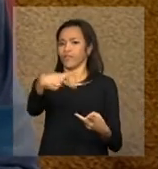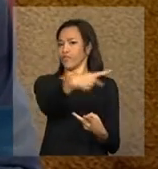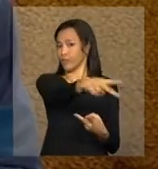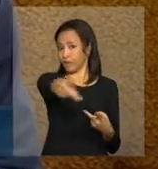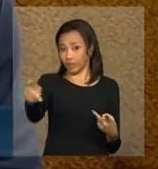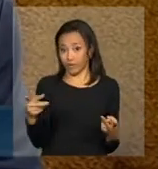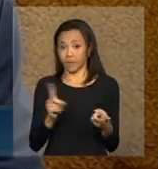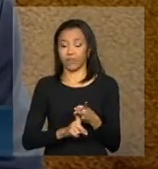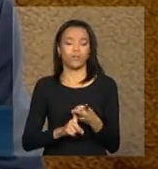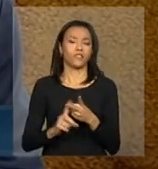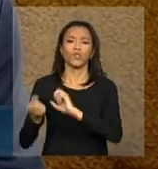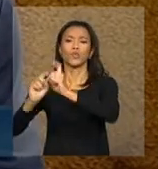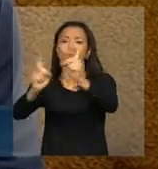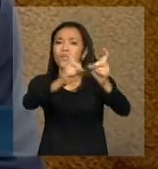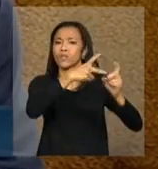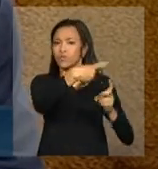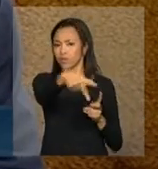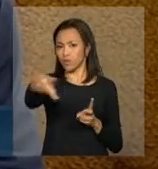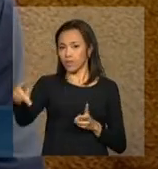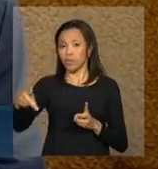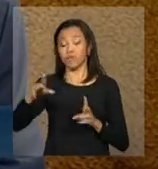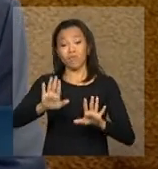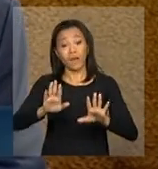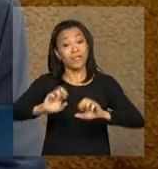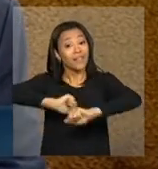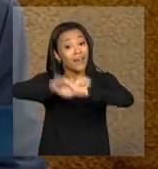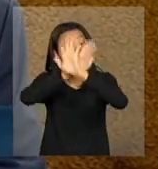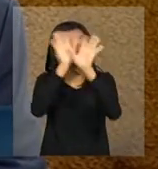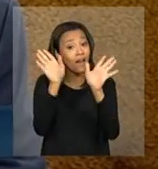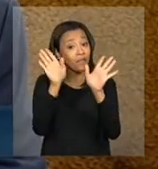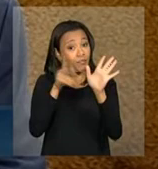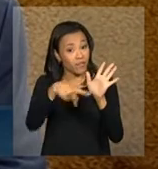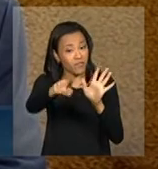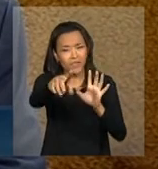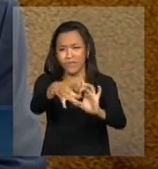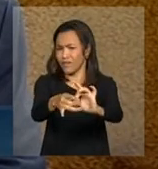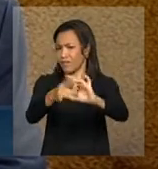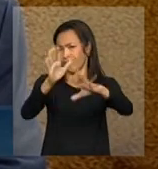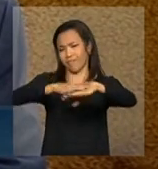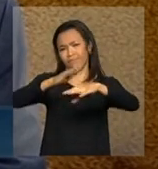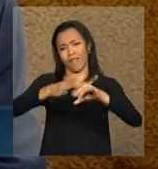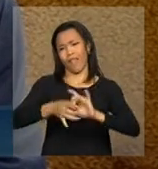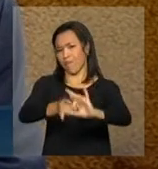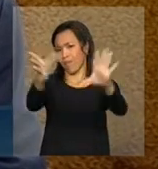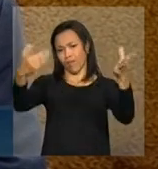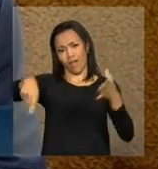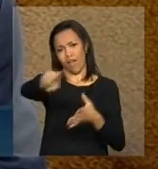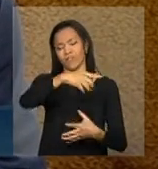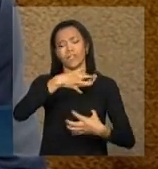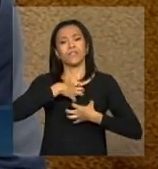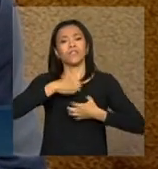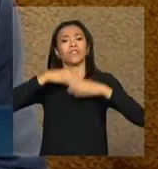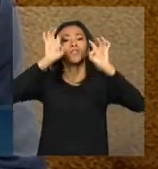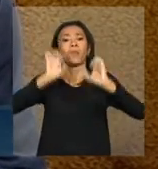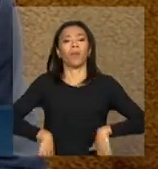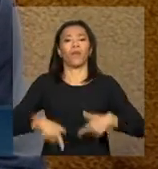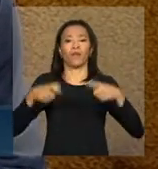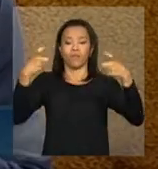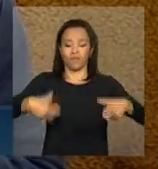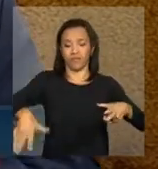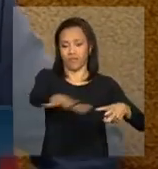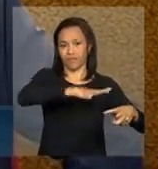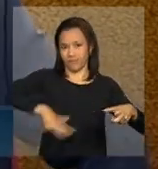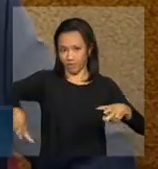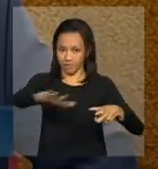vocês, mas eu gostaria de deixar bem claro que vocês têm toda a liberdade e que vocês se sintam muito à vontade, como eu